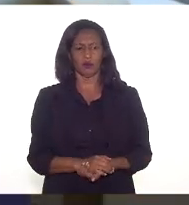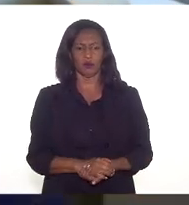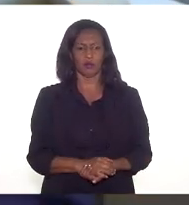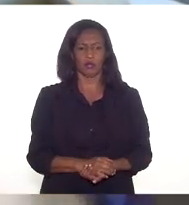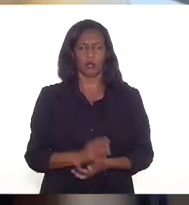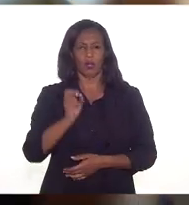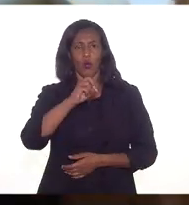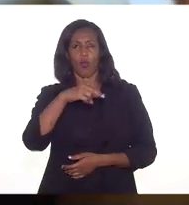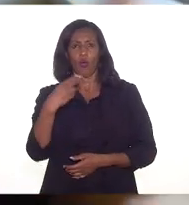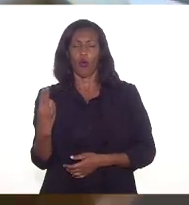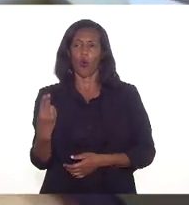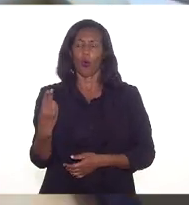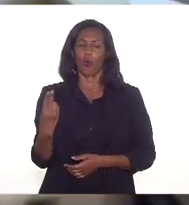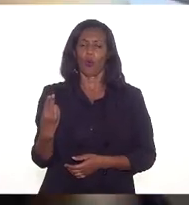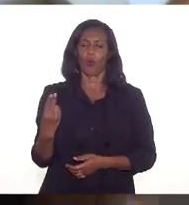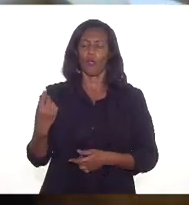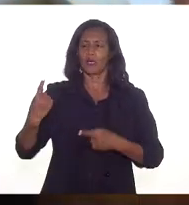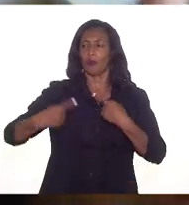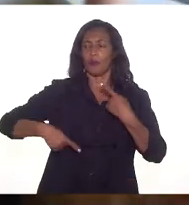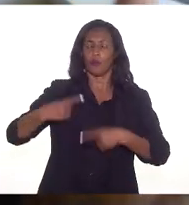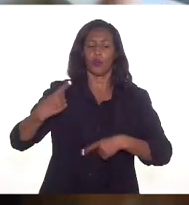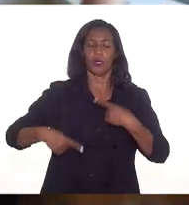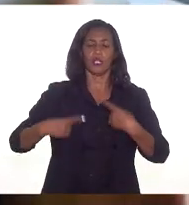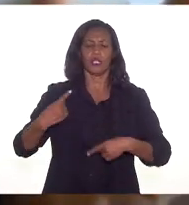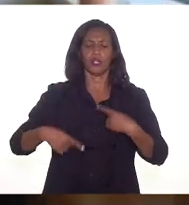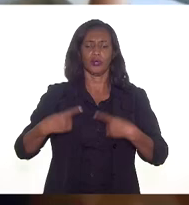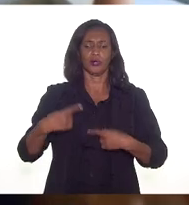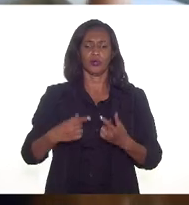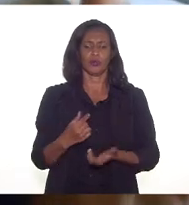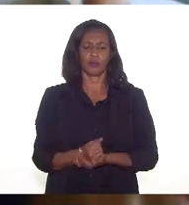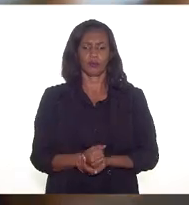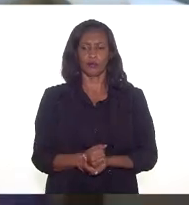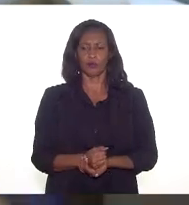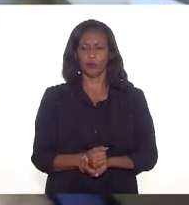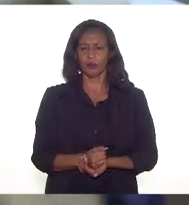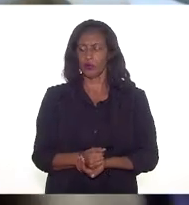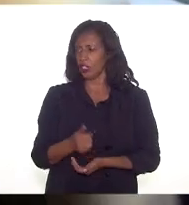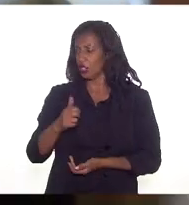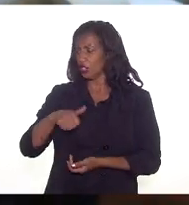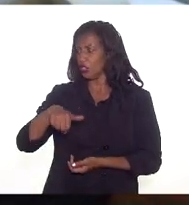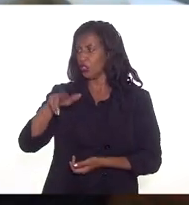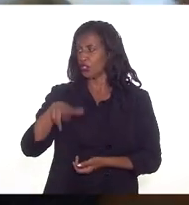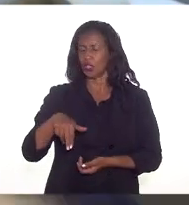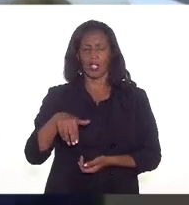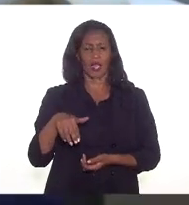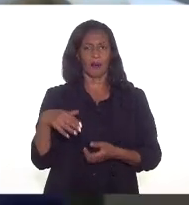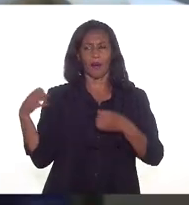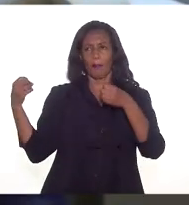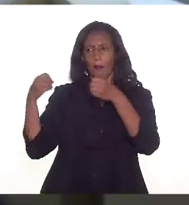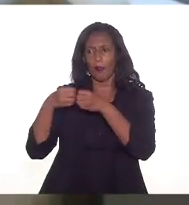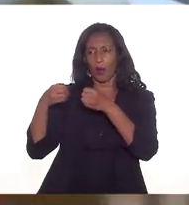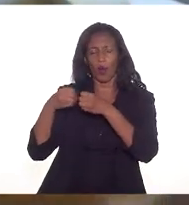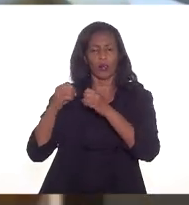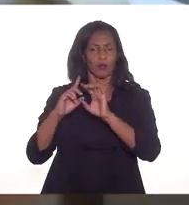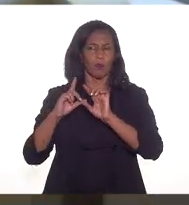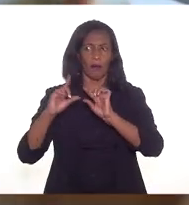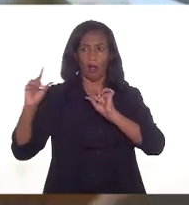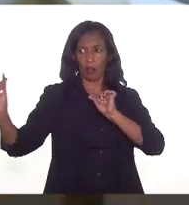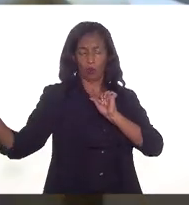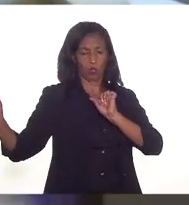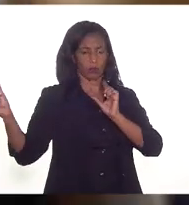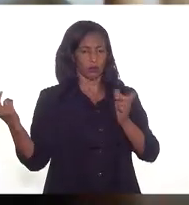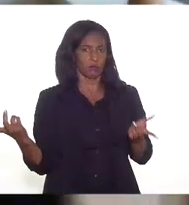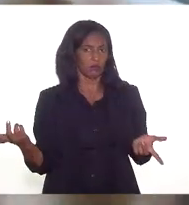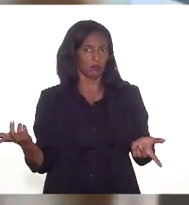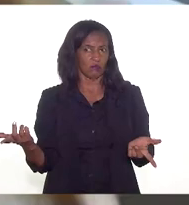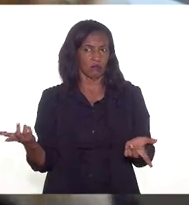Ou vai ser um critério político, né, de quem é mais próximo ou mais longe, etc, etc.